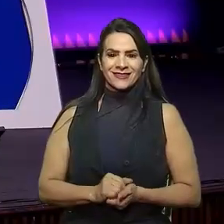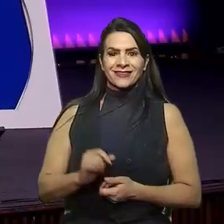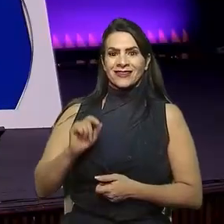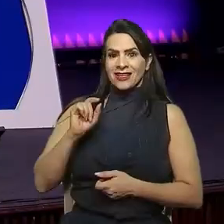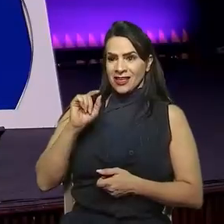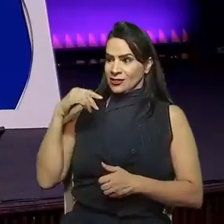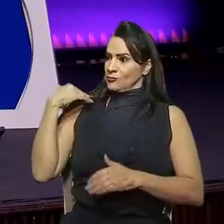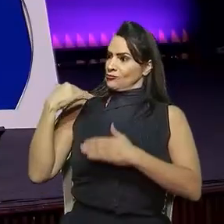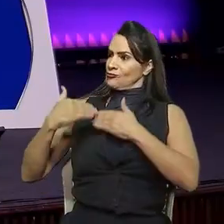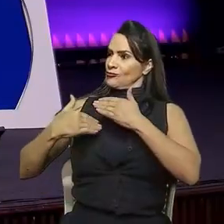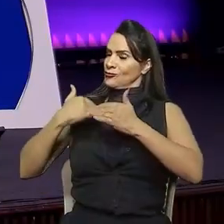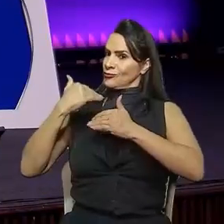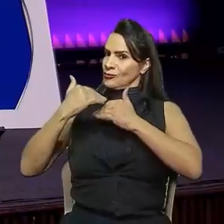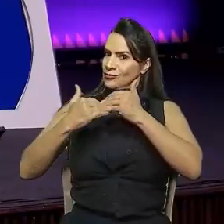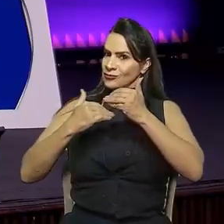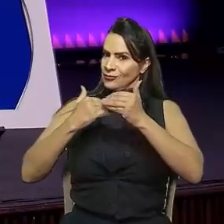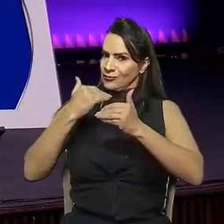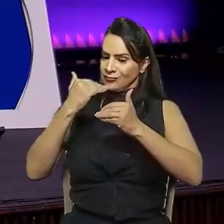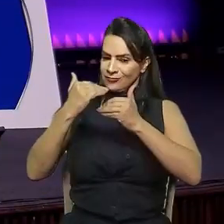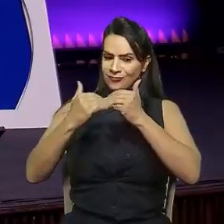Esse processo...